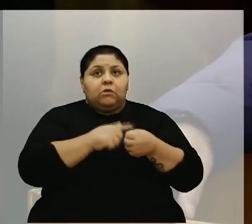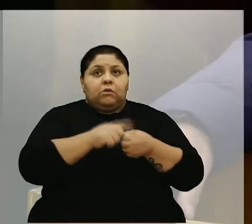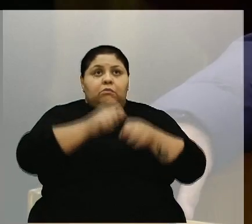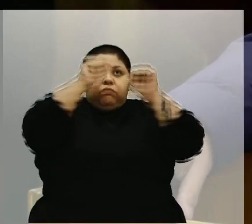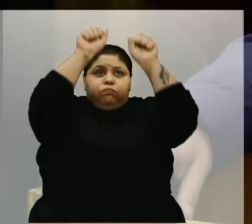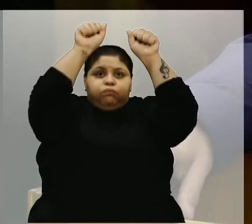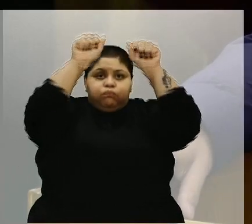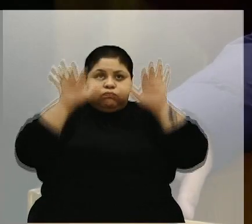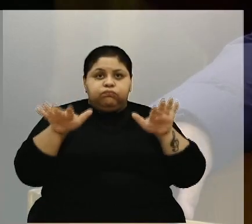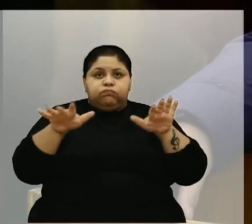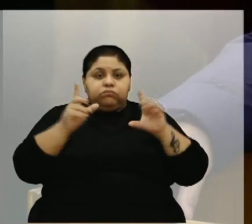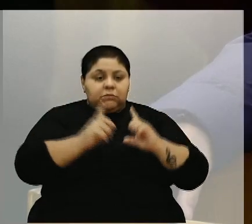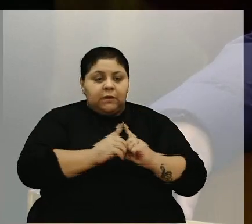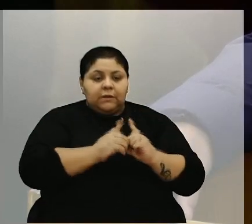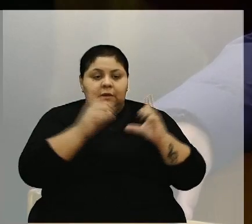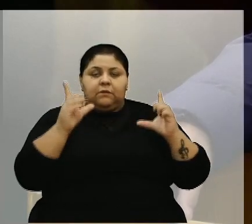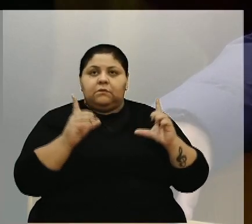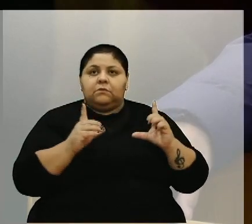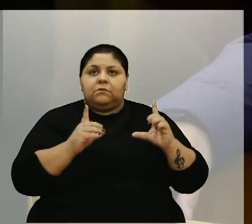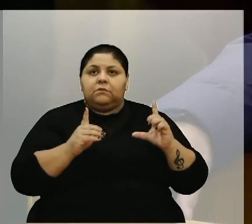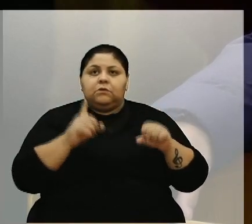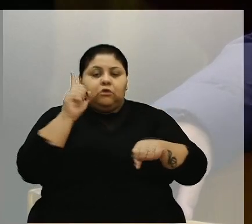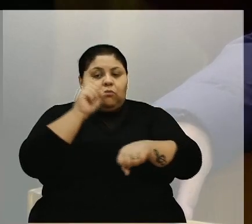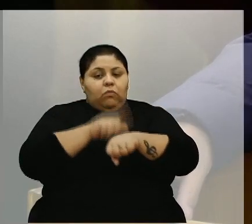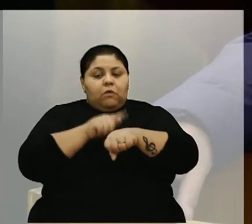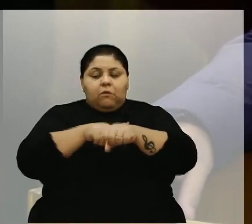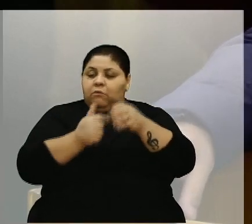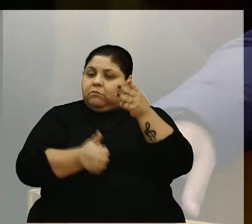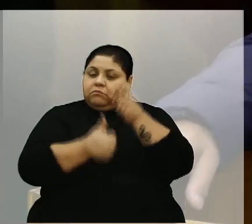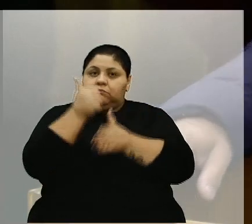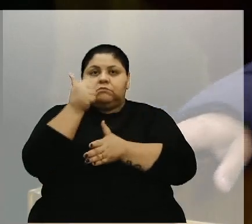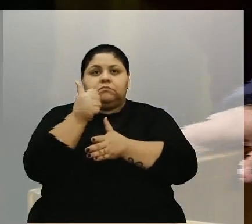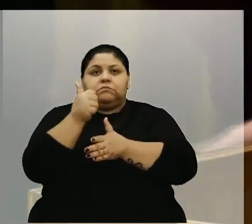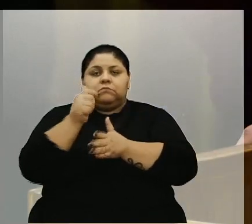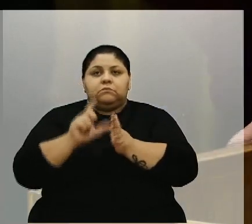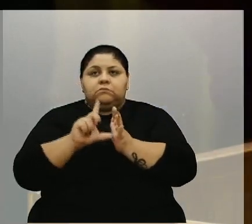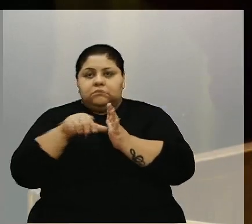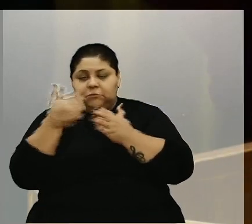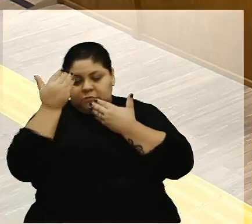abençoada pela democracia com tempos melhores logo mais. Obrigado, presidente.